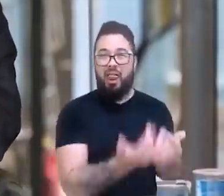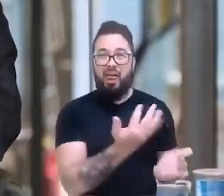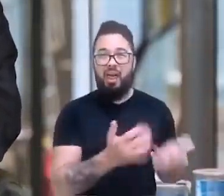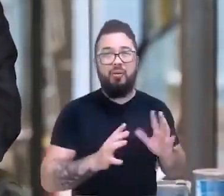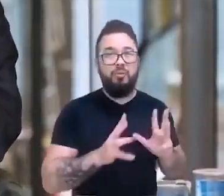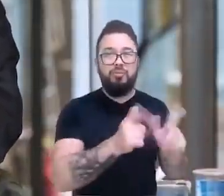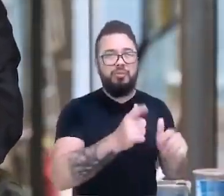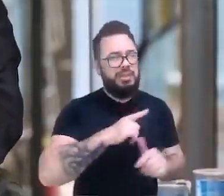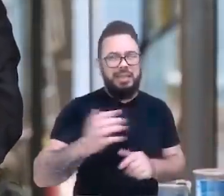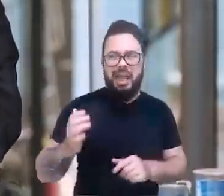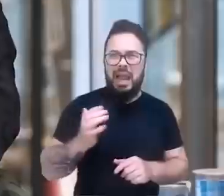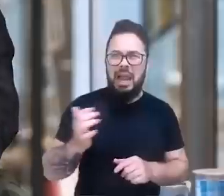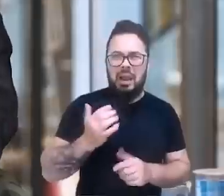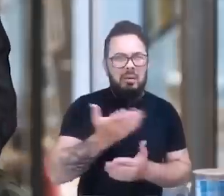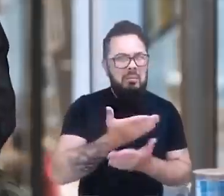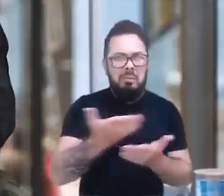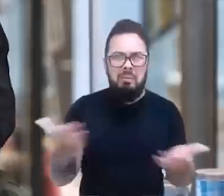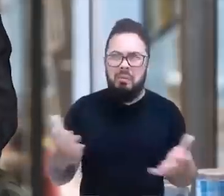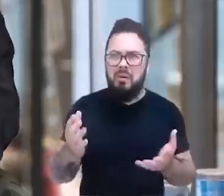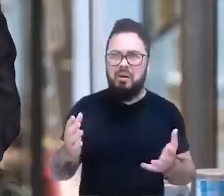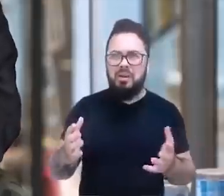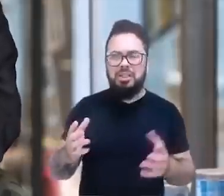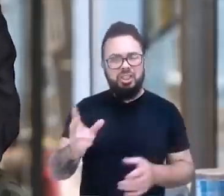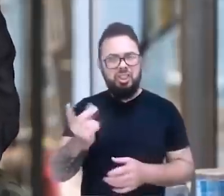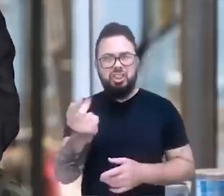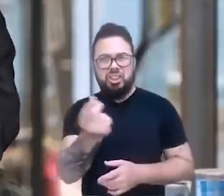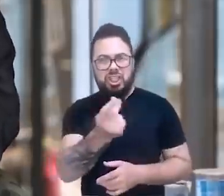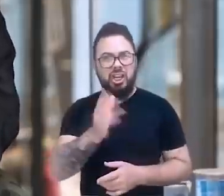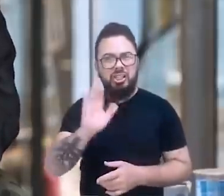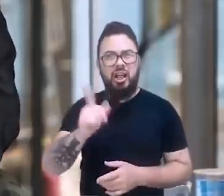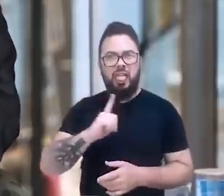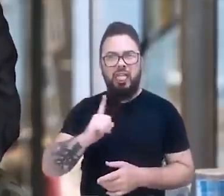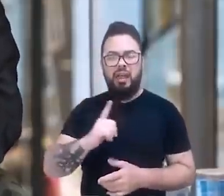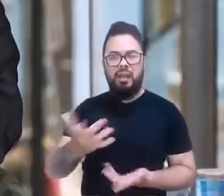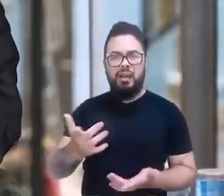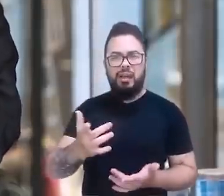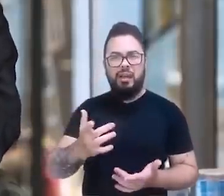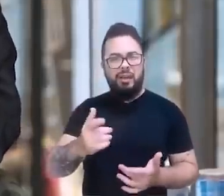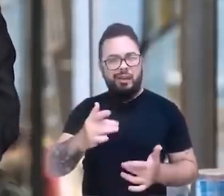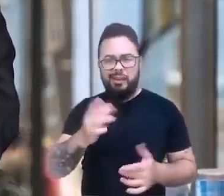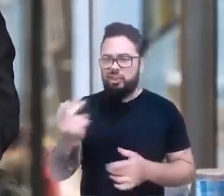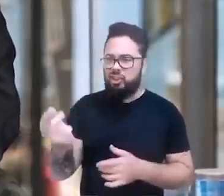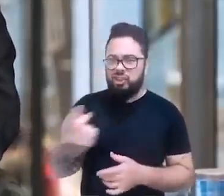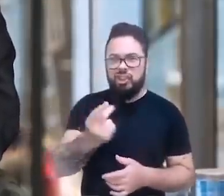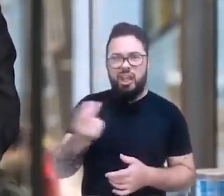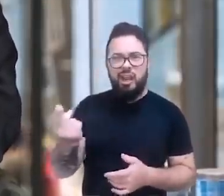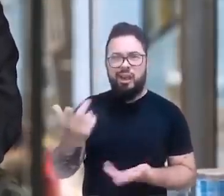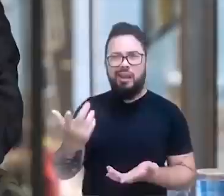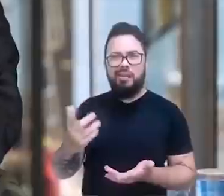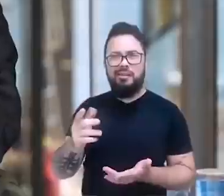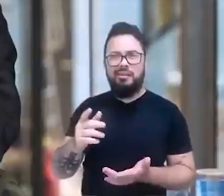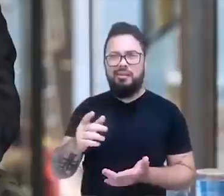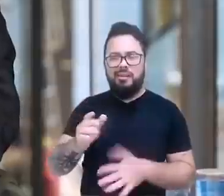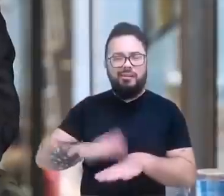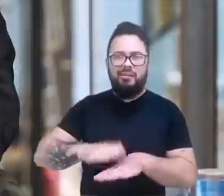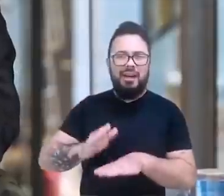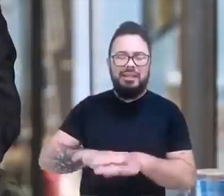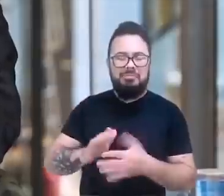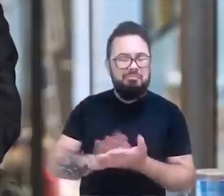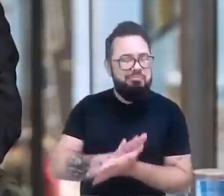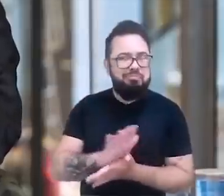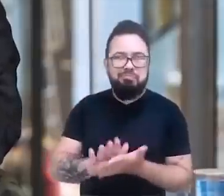tem tanto rico que só tem dinheiro não tem mais nada miserável por que tu só tem dinheiro e com só dinheiro você Ah